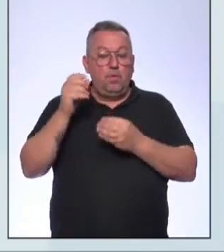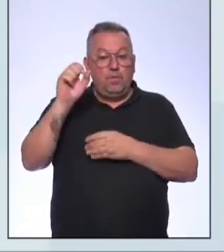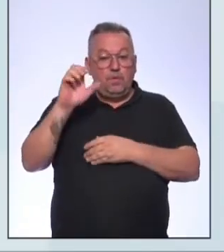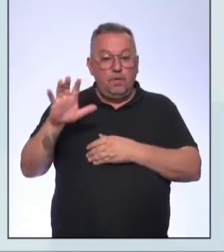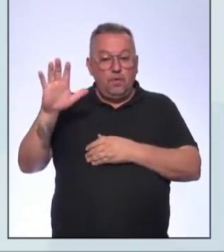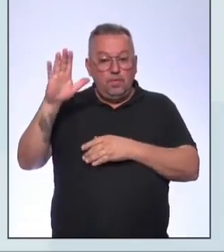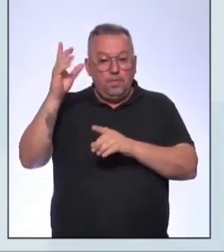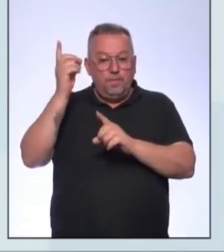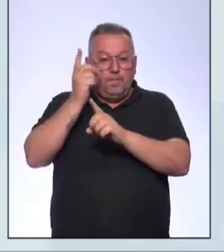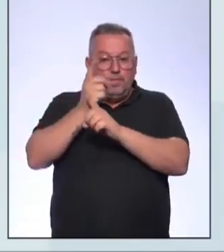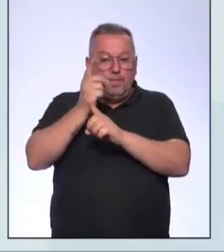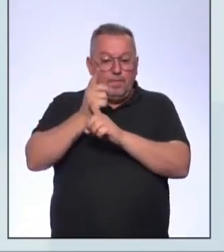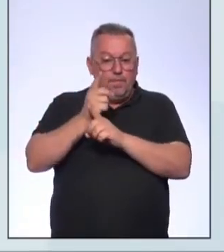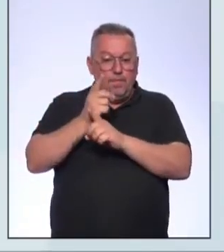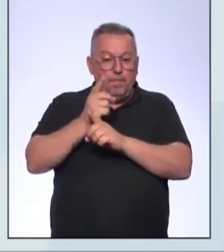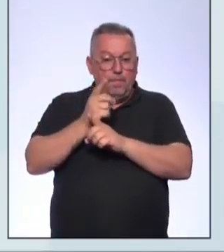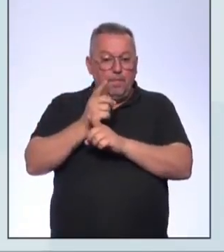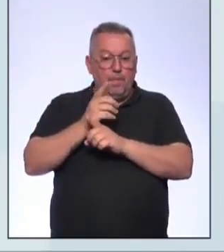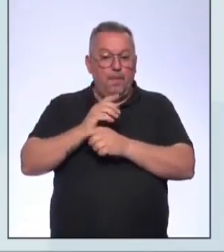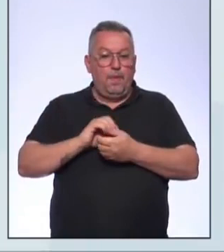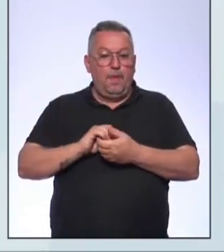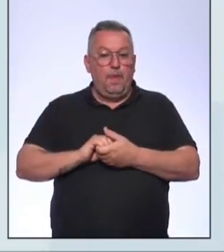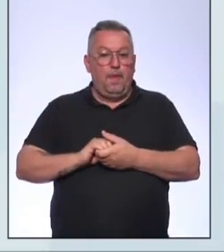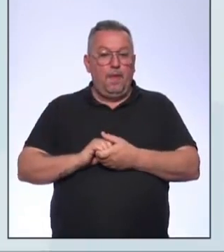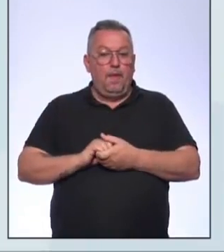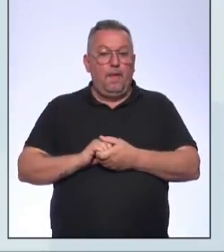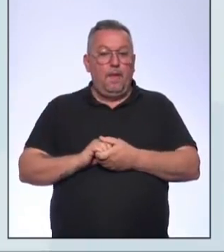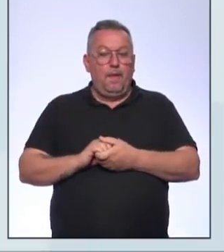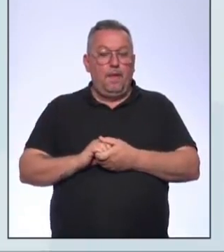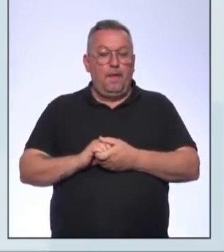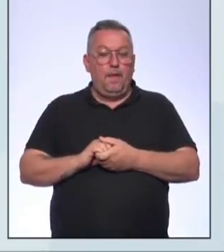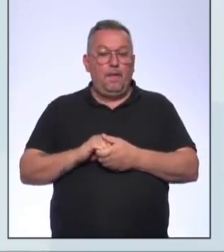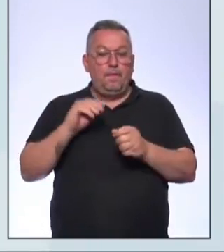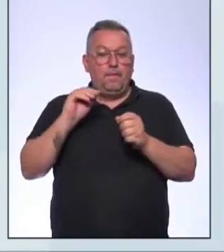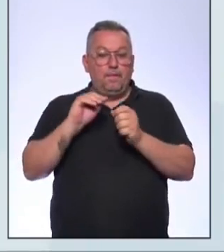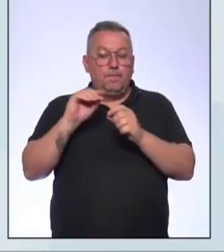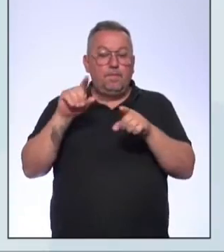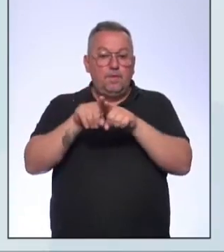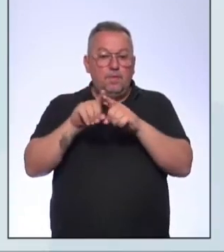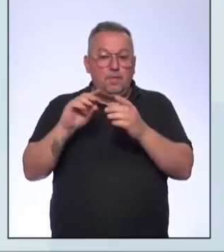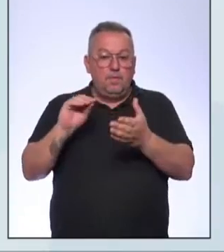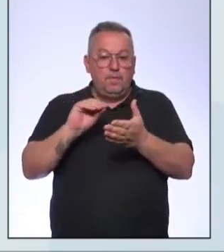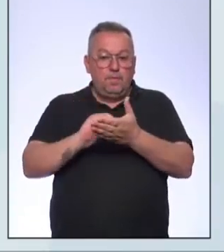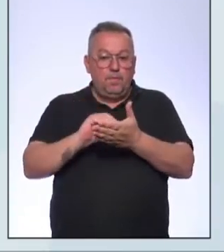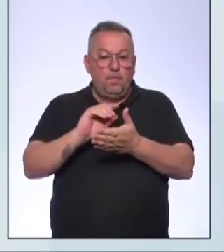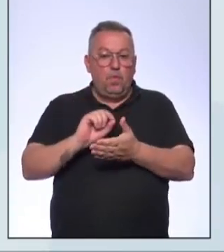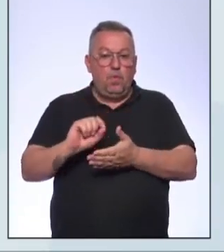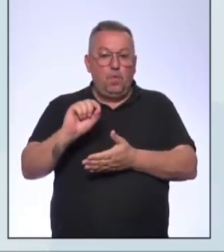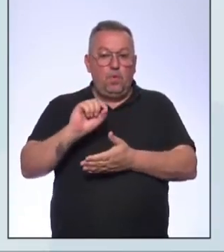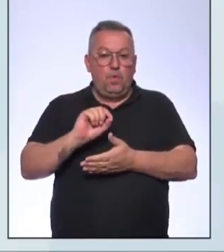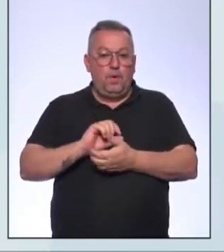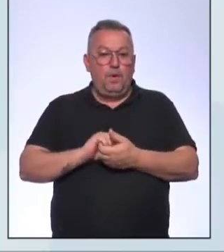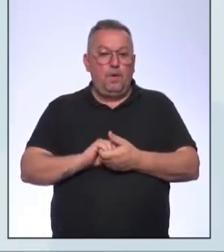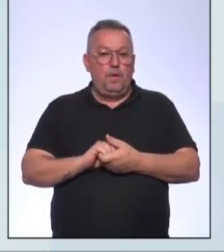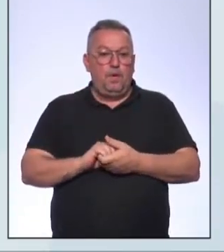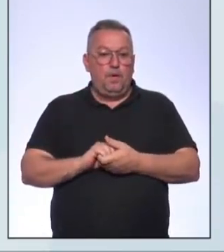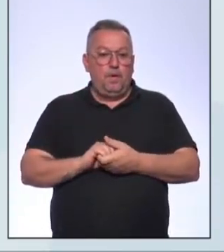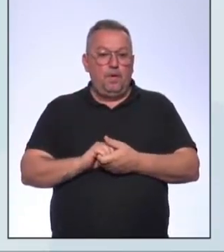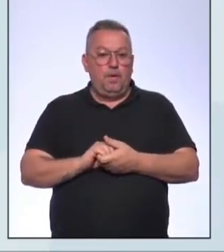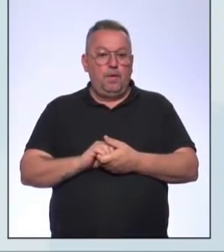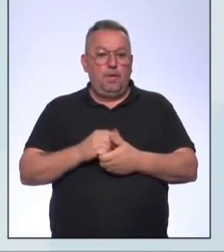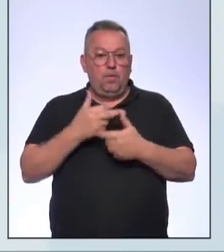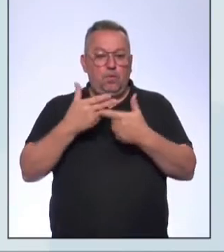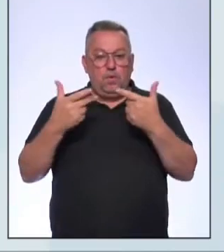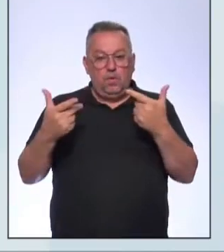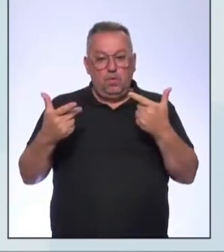europeus encontraram, how the Europeans found. E aí você tem que colocar o que os europeus encontraram. Então, eles encontraram alguma